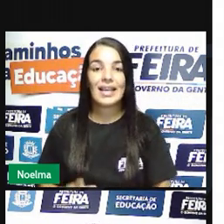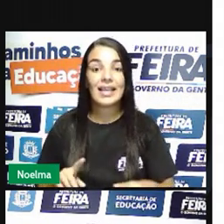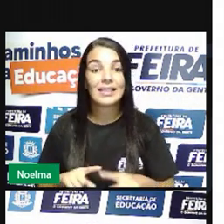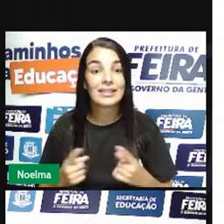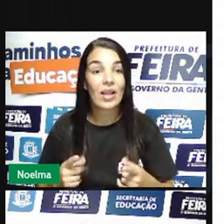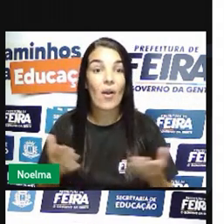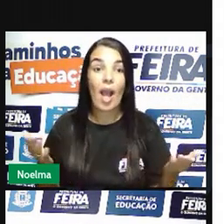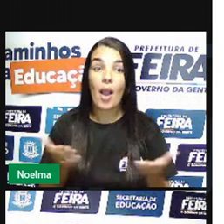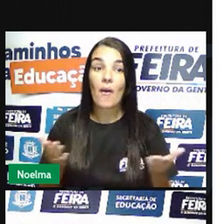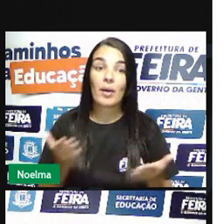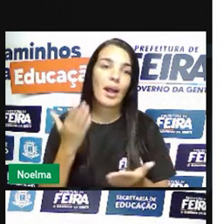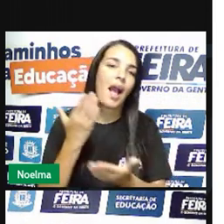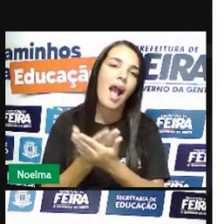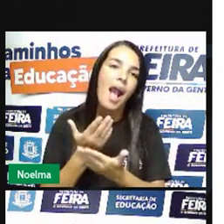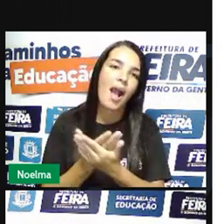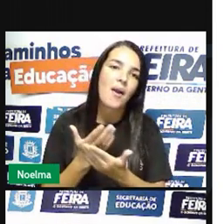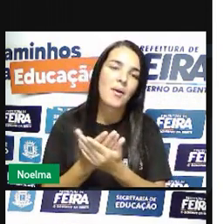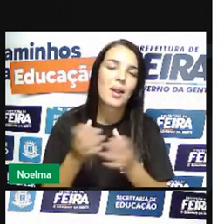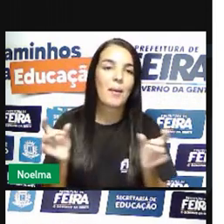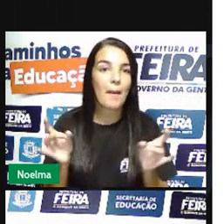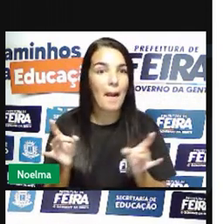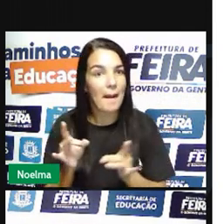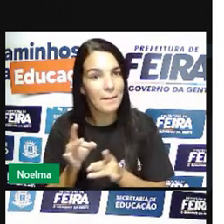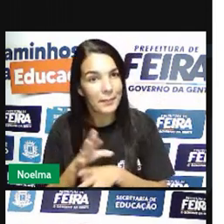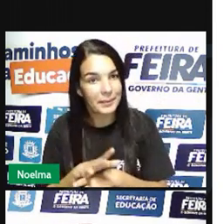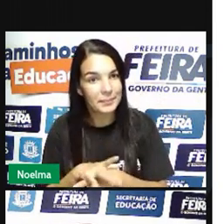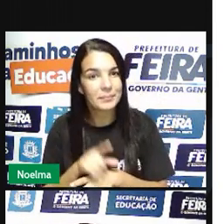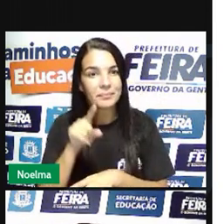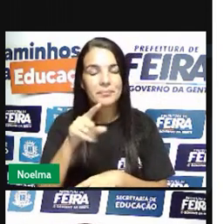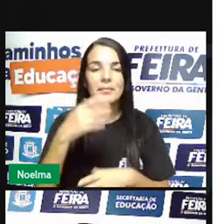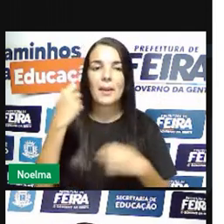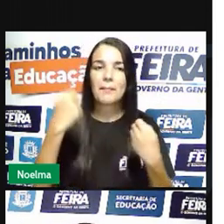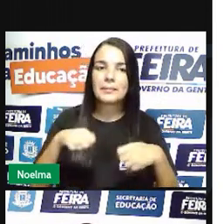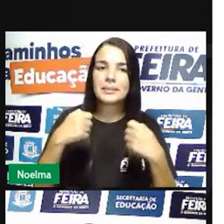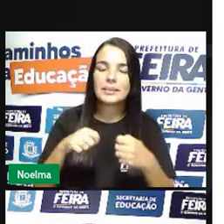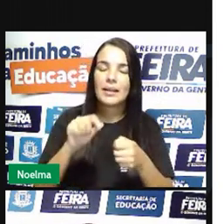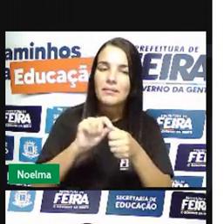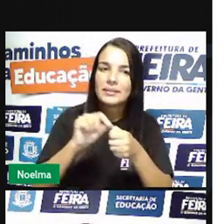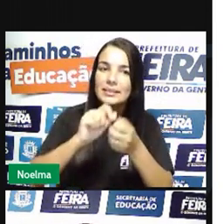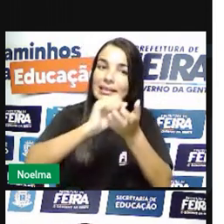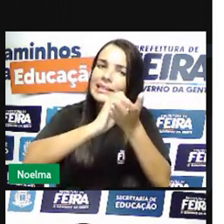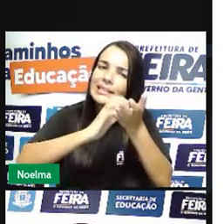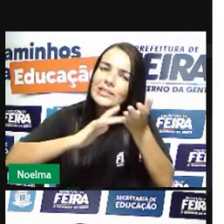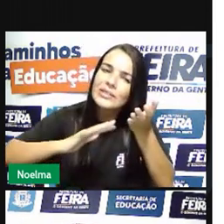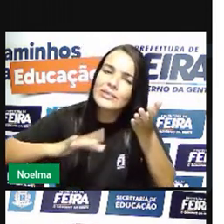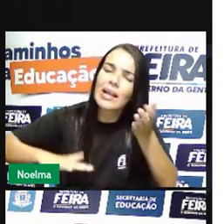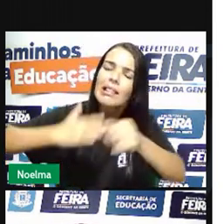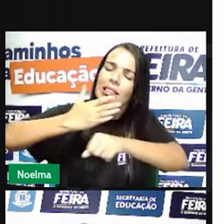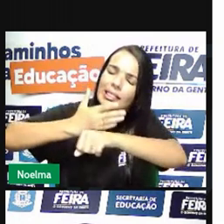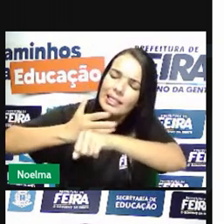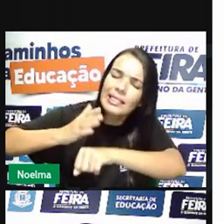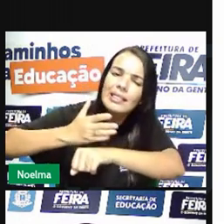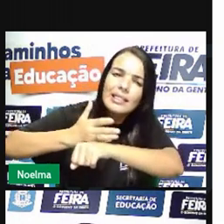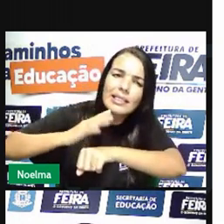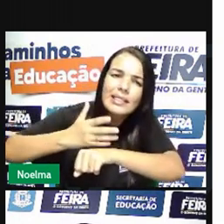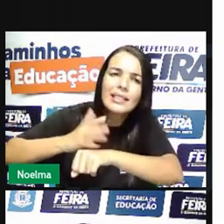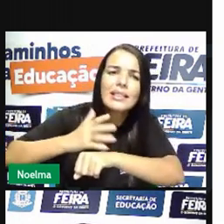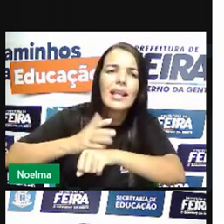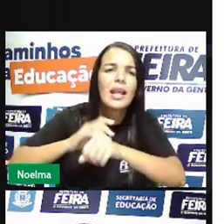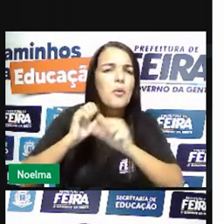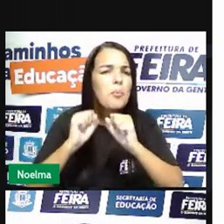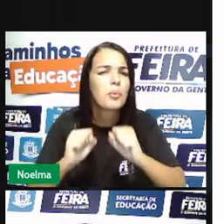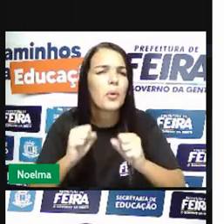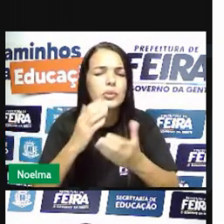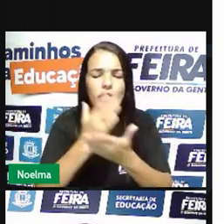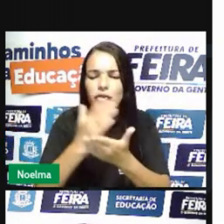e a nossa aula gente ela se encerra por aqui tá Façam as atividades exercitem aí quais são as